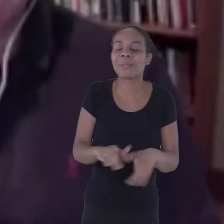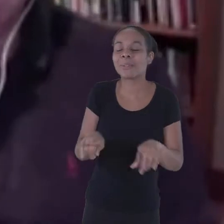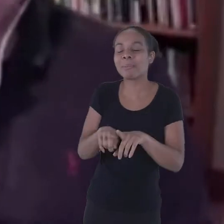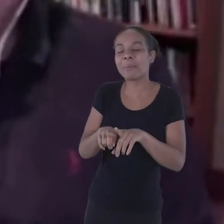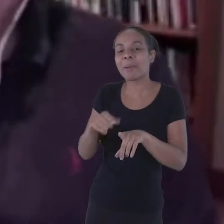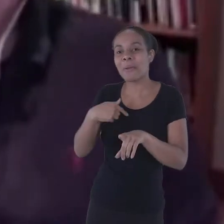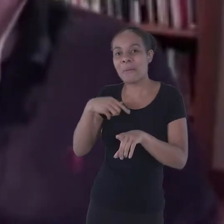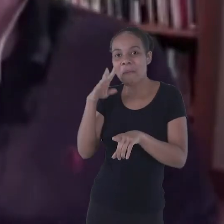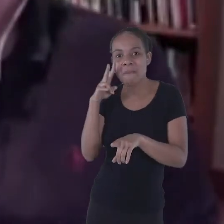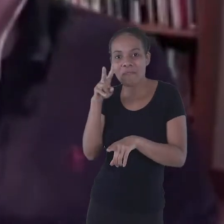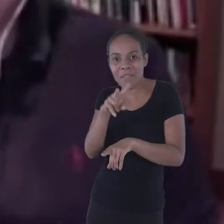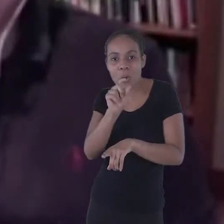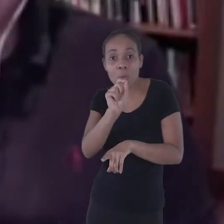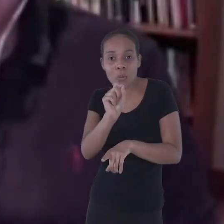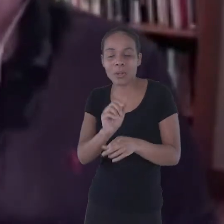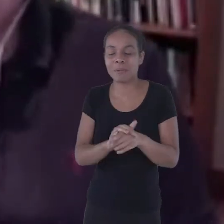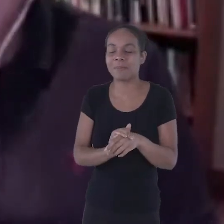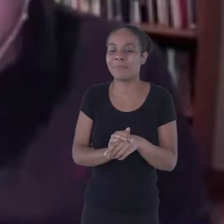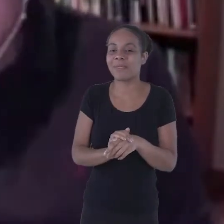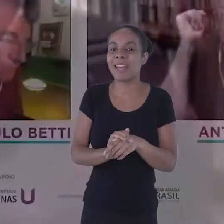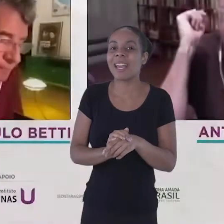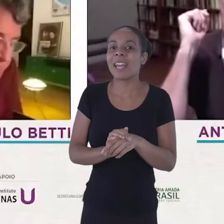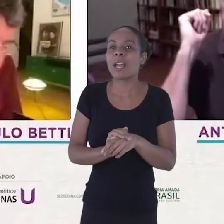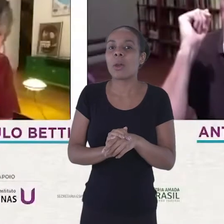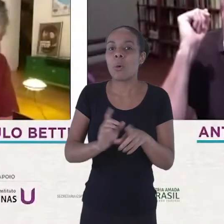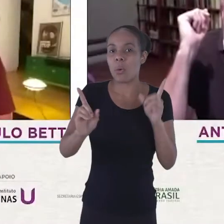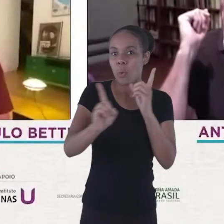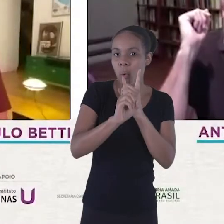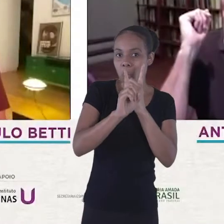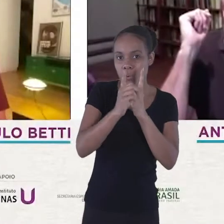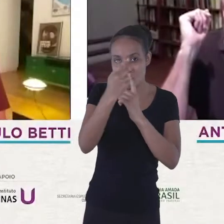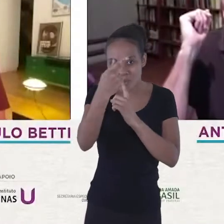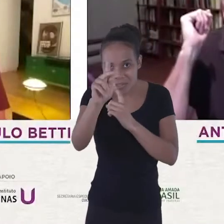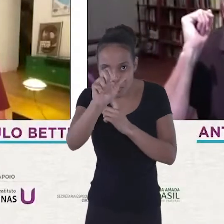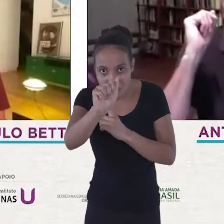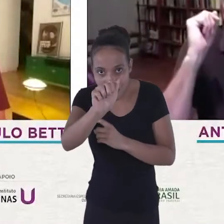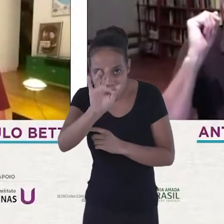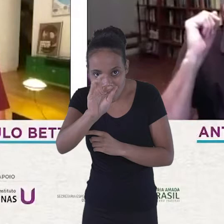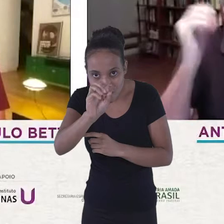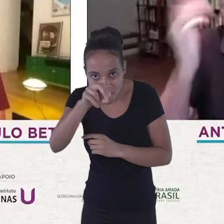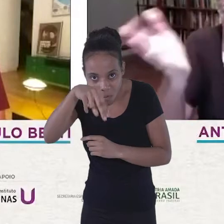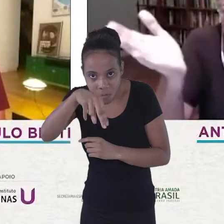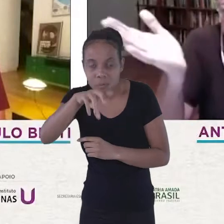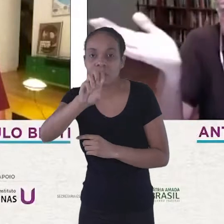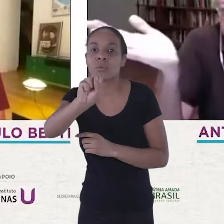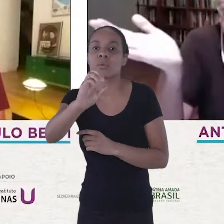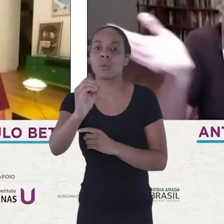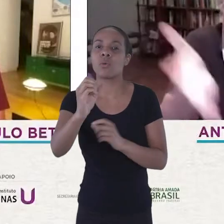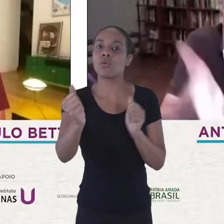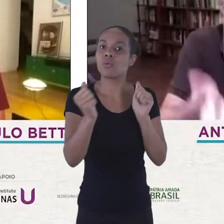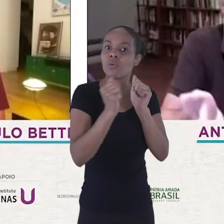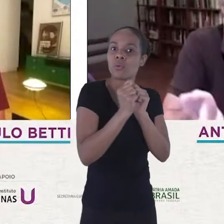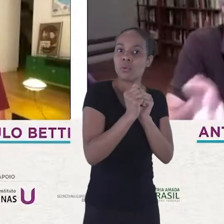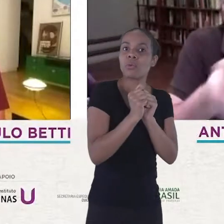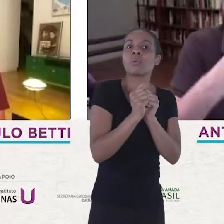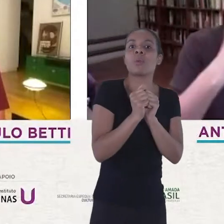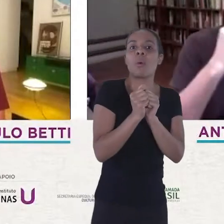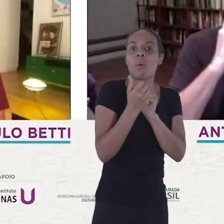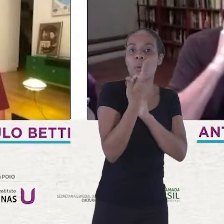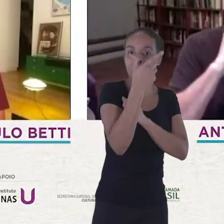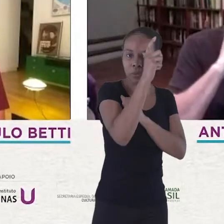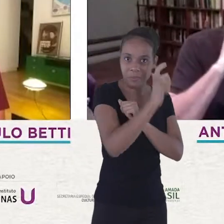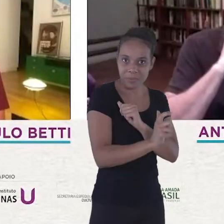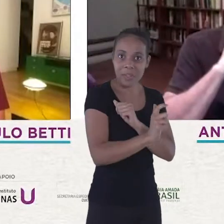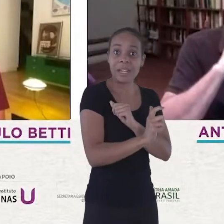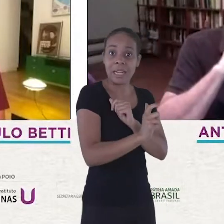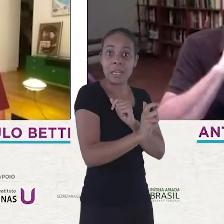Afonso, o seu encontro com o Luiz Schwartz, certo, que tem um livro sensacional também, lançado agora,